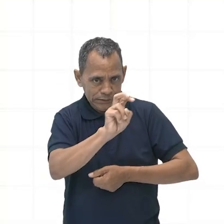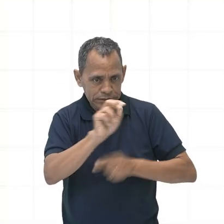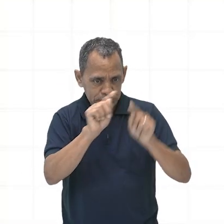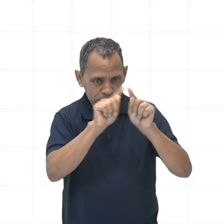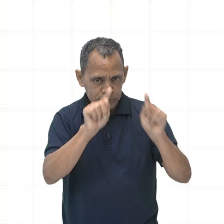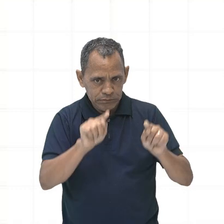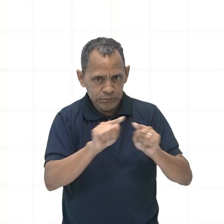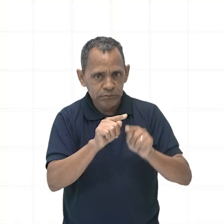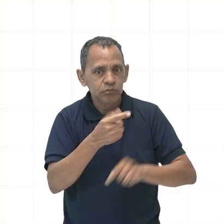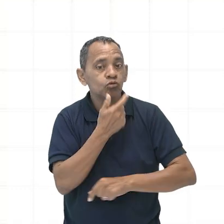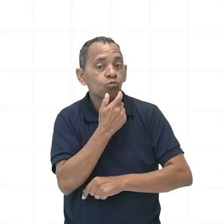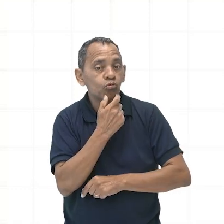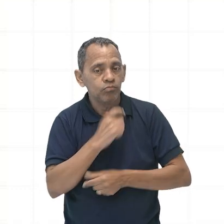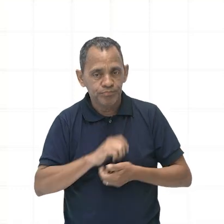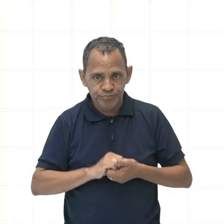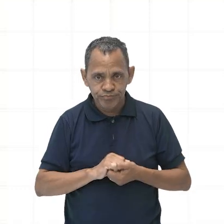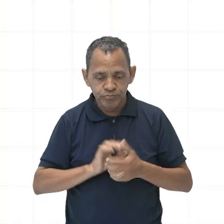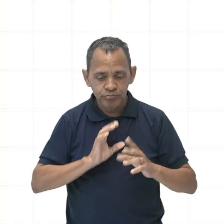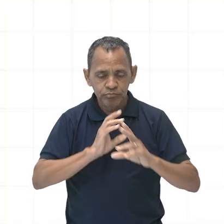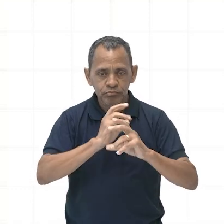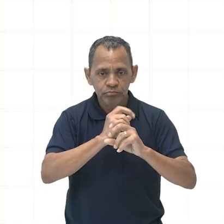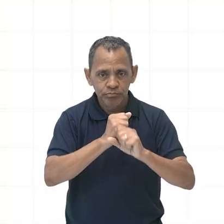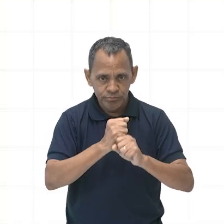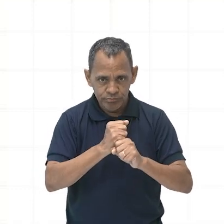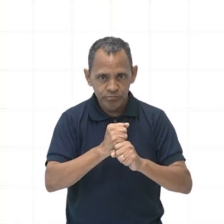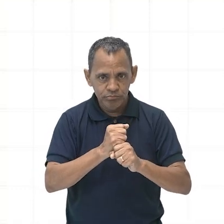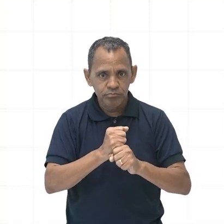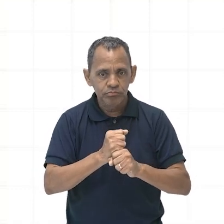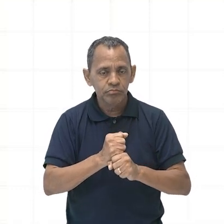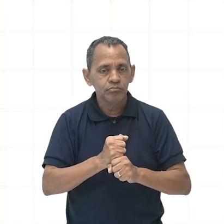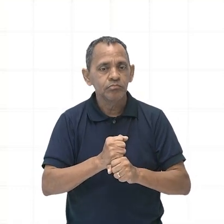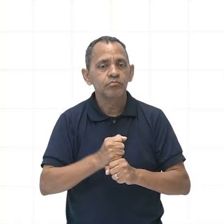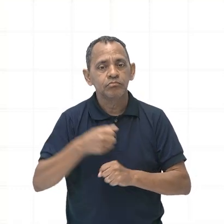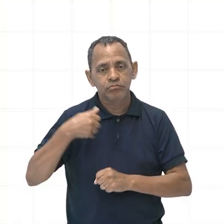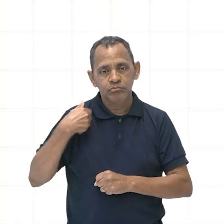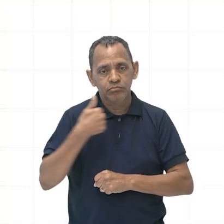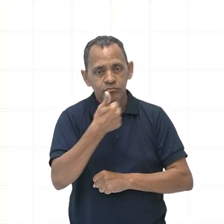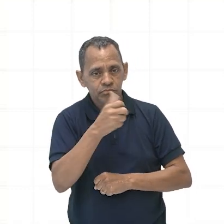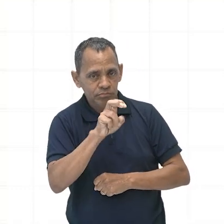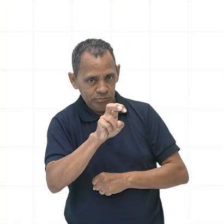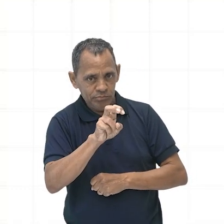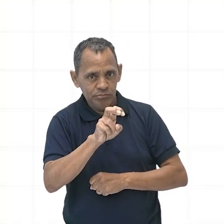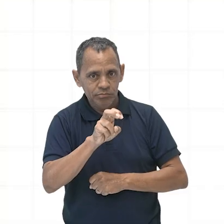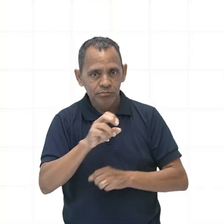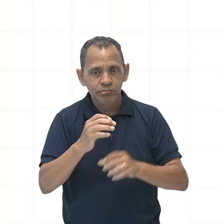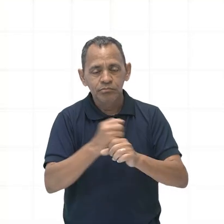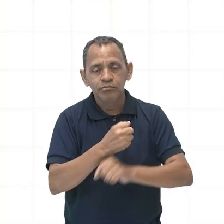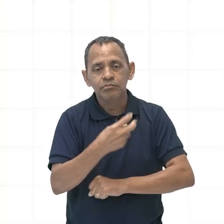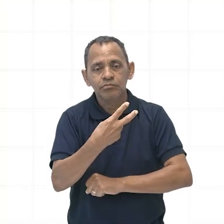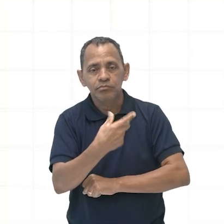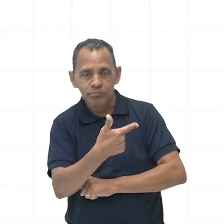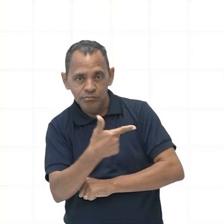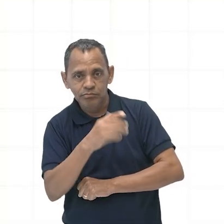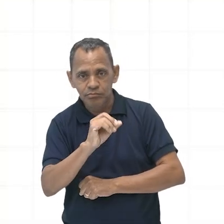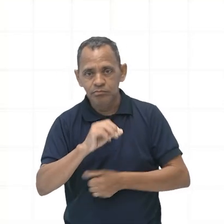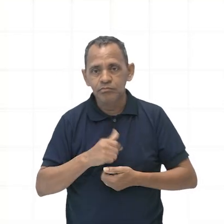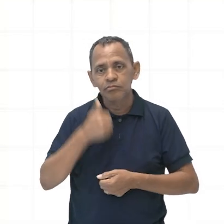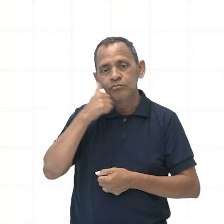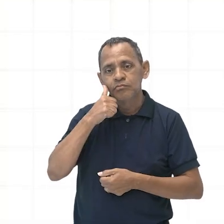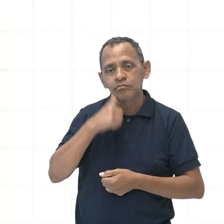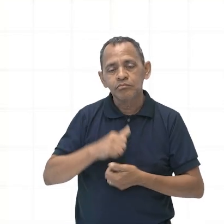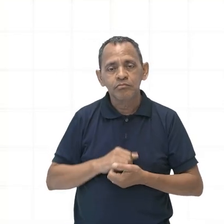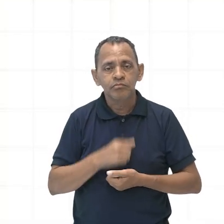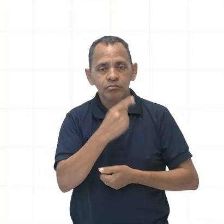quadradinhos de homens, então o total de homens com 15 anos é 20. E mulheres, 1, 2, 3,